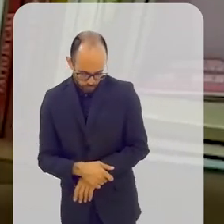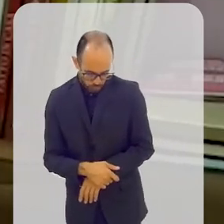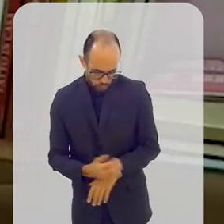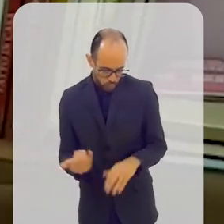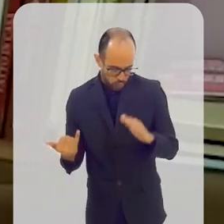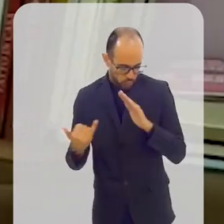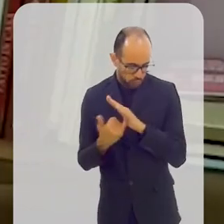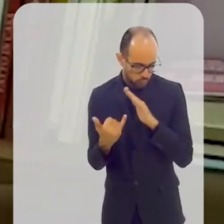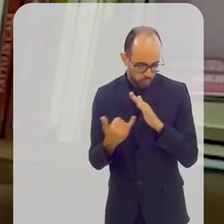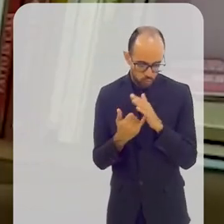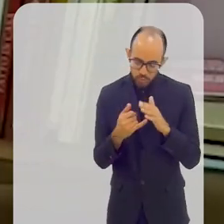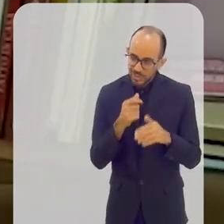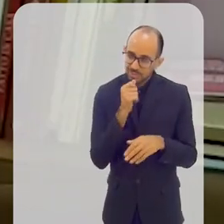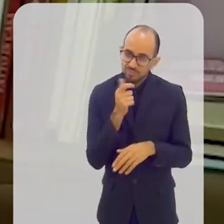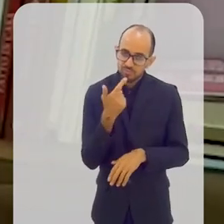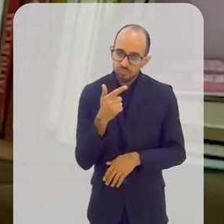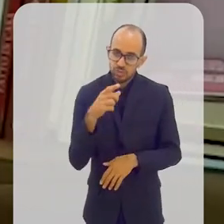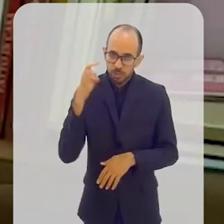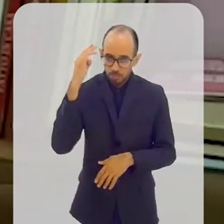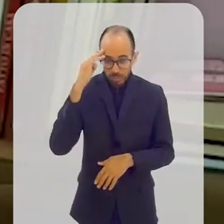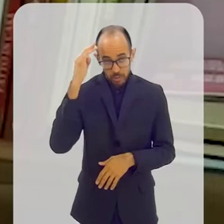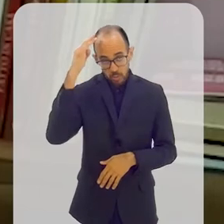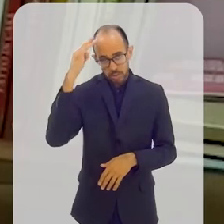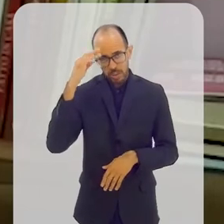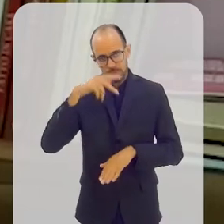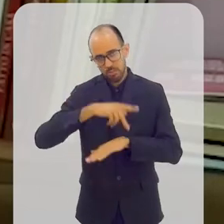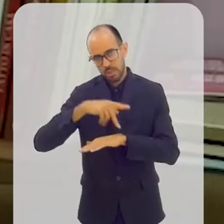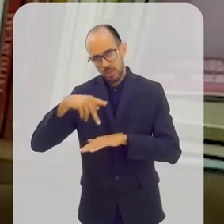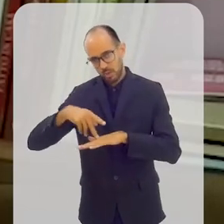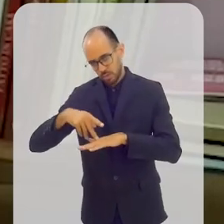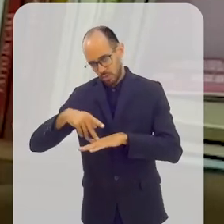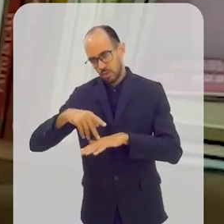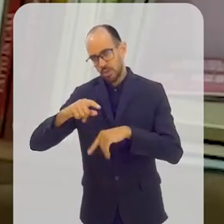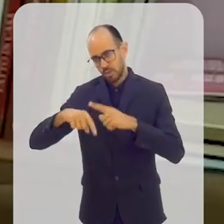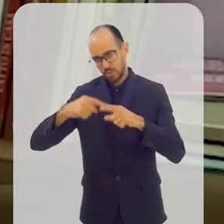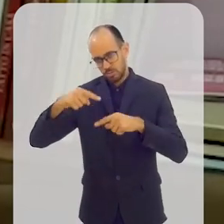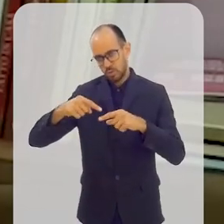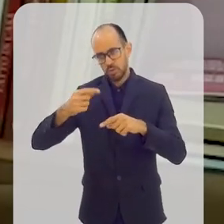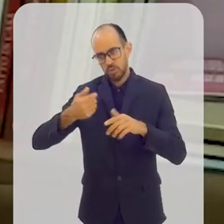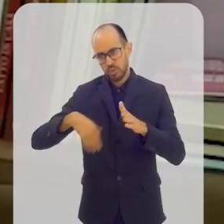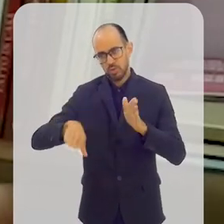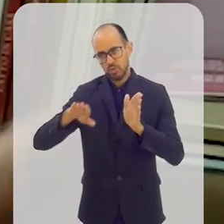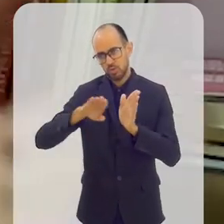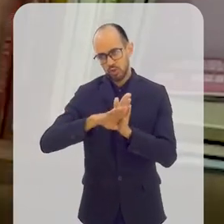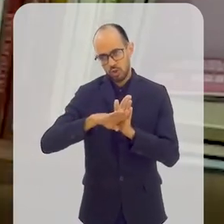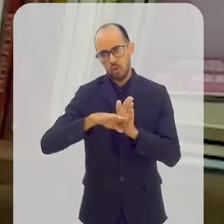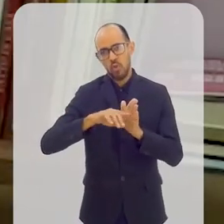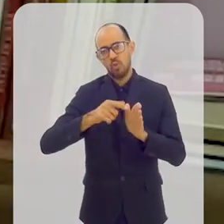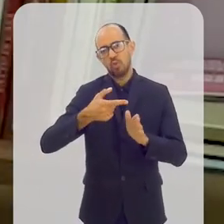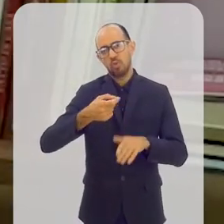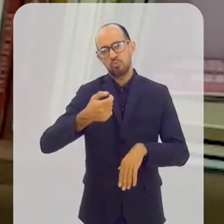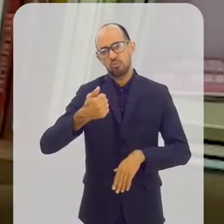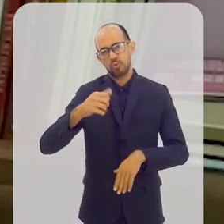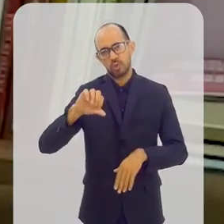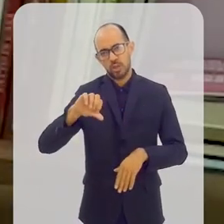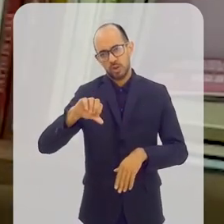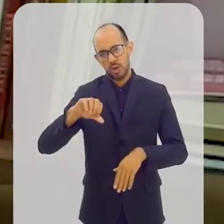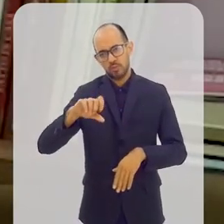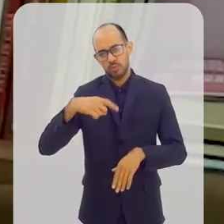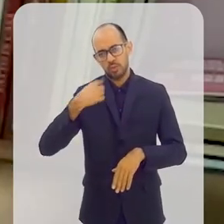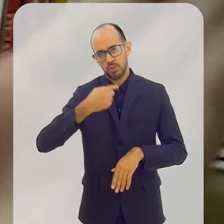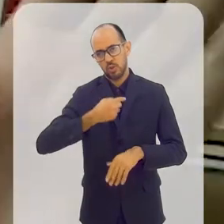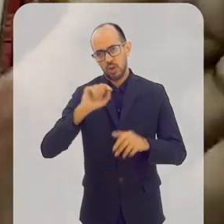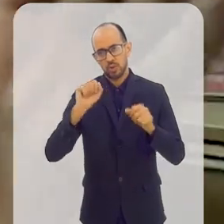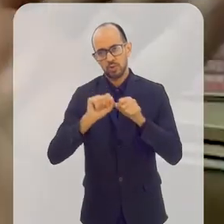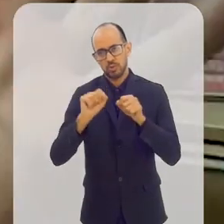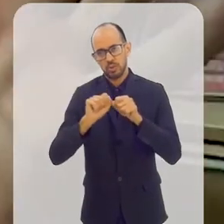o Instituto ainda não tinha uma maturidade pedagógica. Quando a gente chegou em 2019,